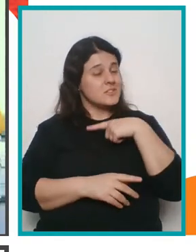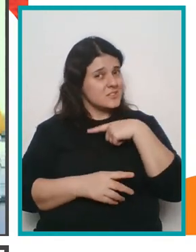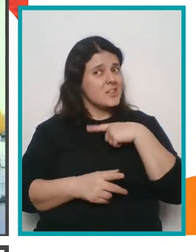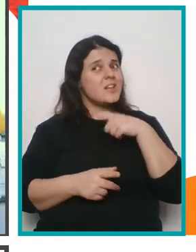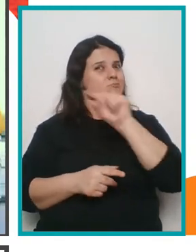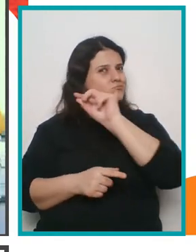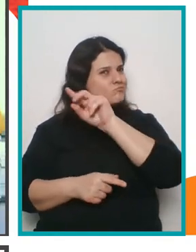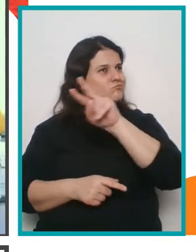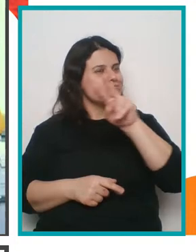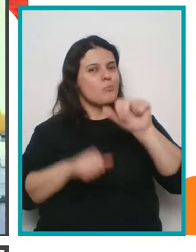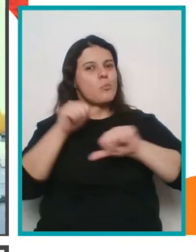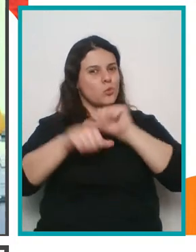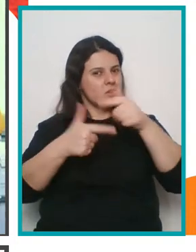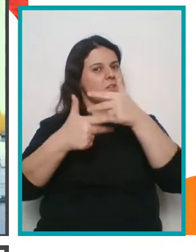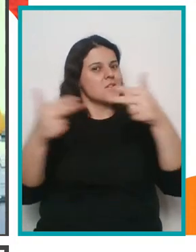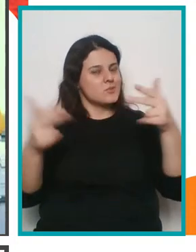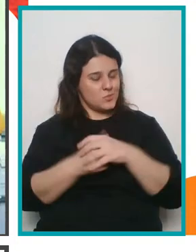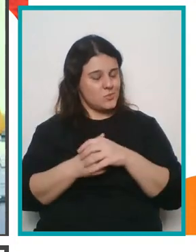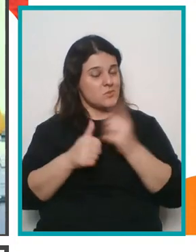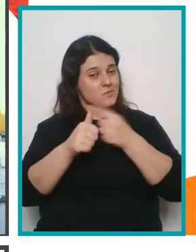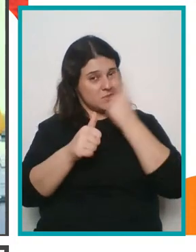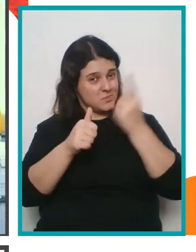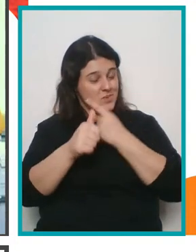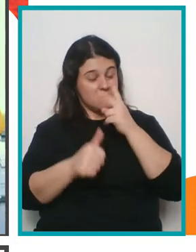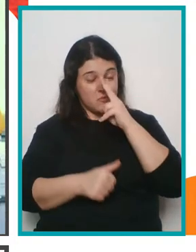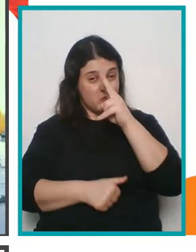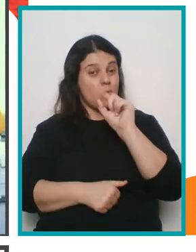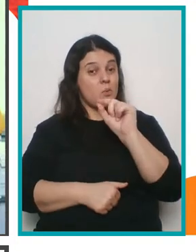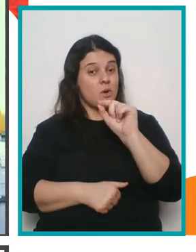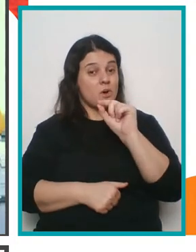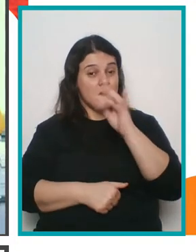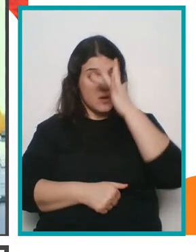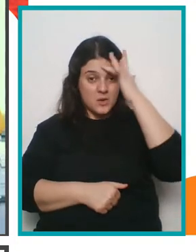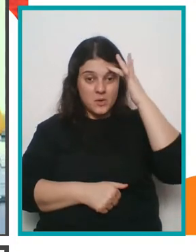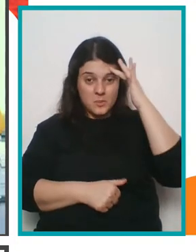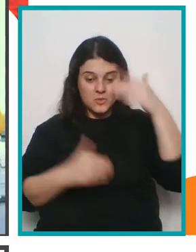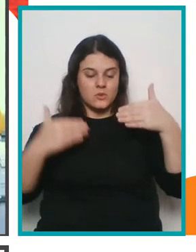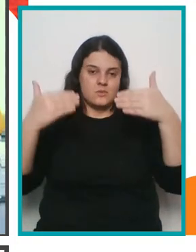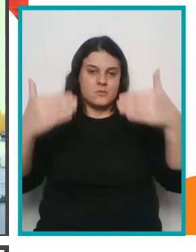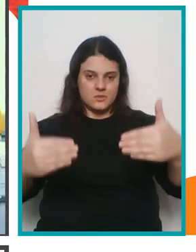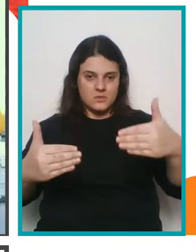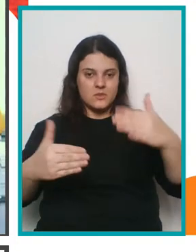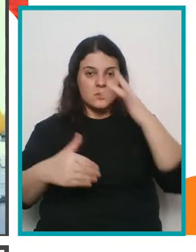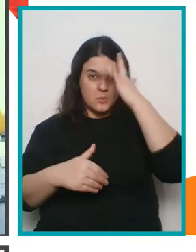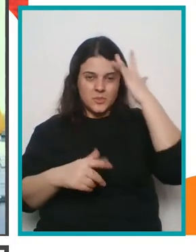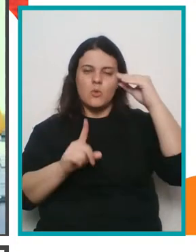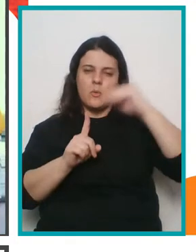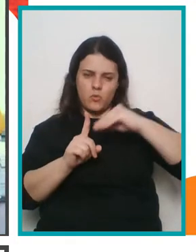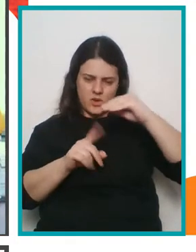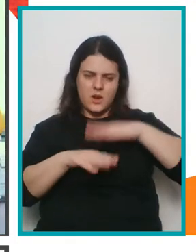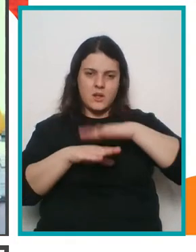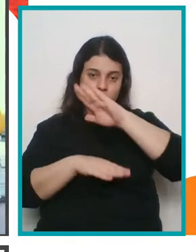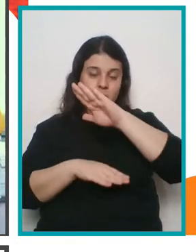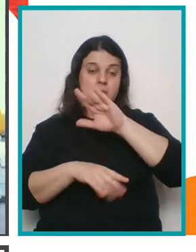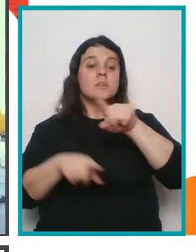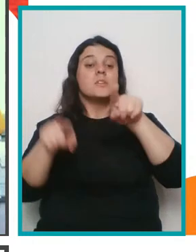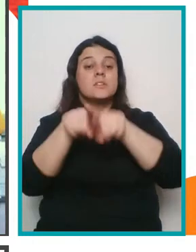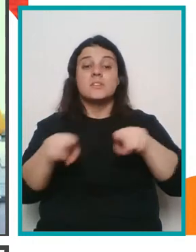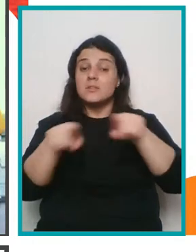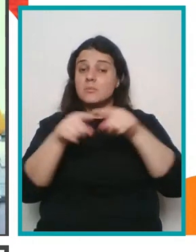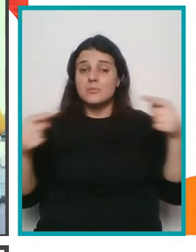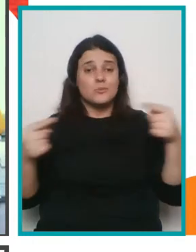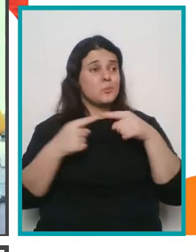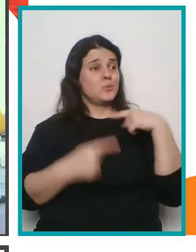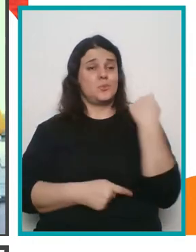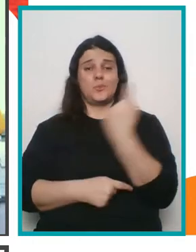chegando aqui para todos nós. E se a gente não der esse passo primeiro e se basear